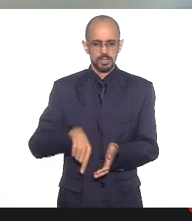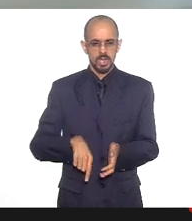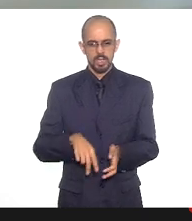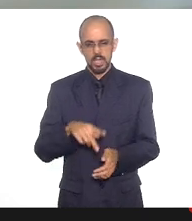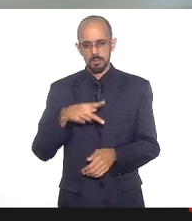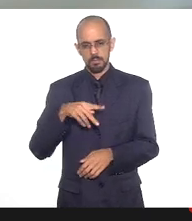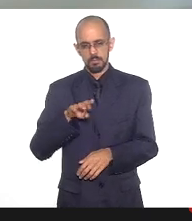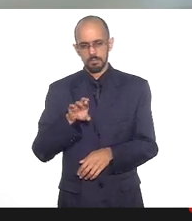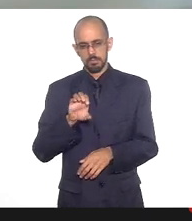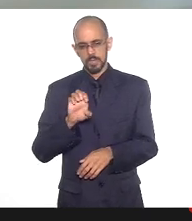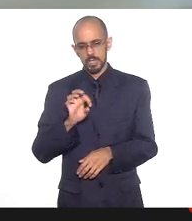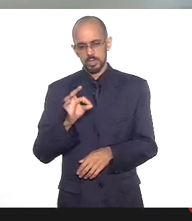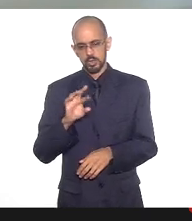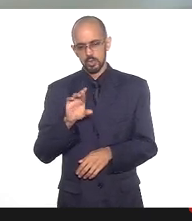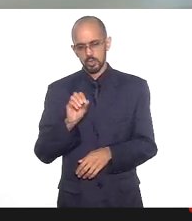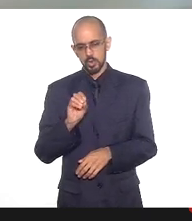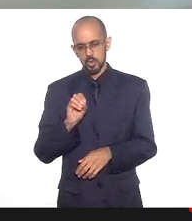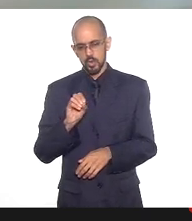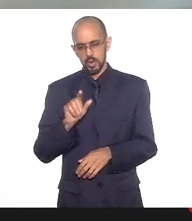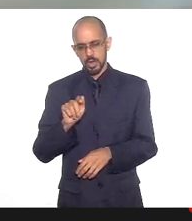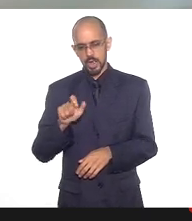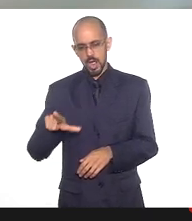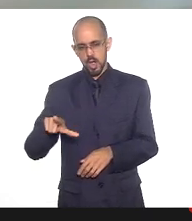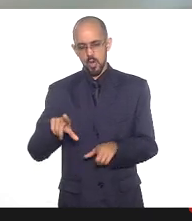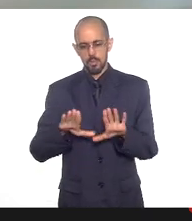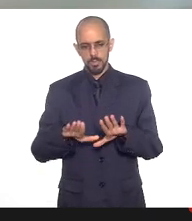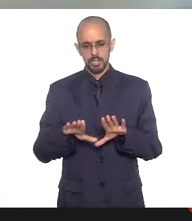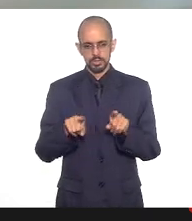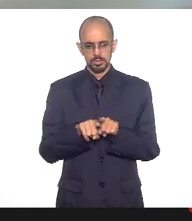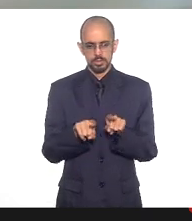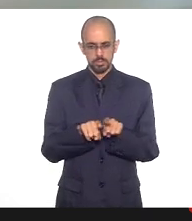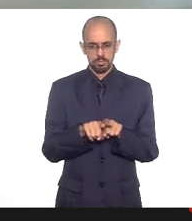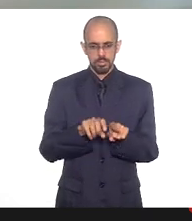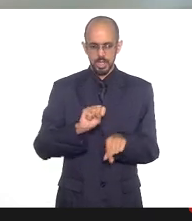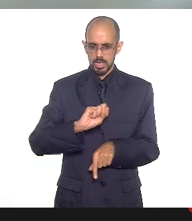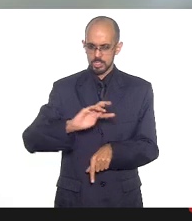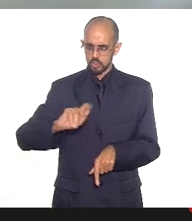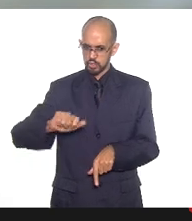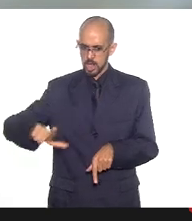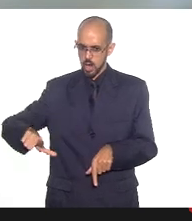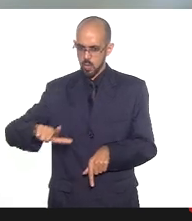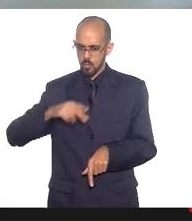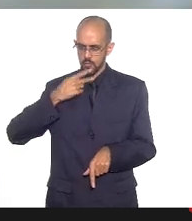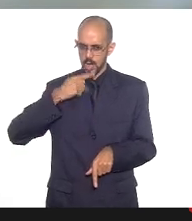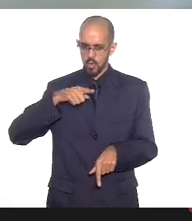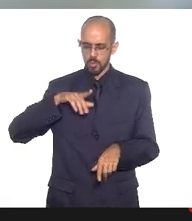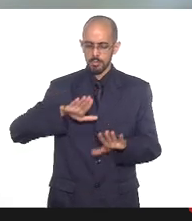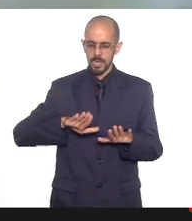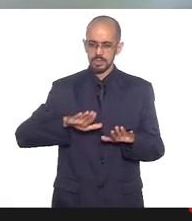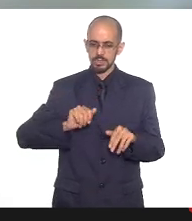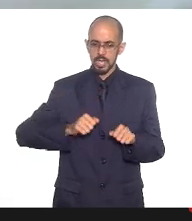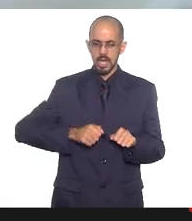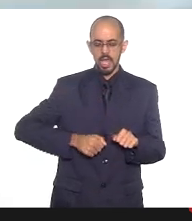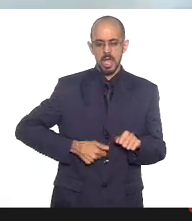Petrogal, mas também foi citada aqui pela Shell. Mas a Petrogal